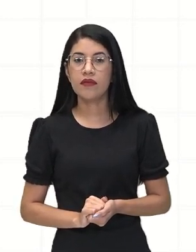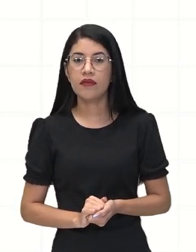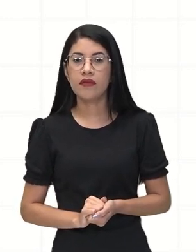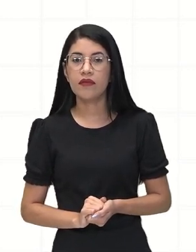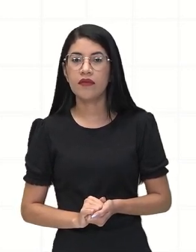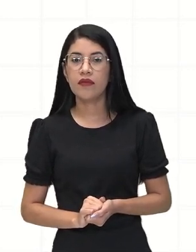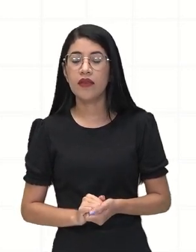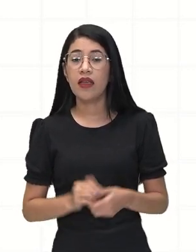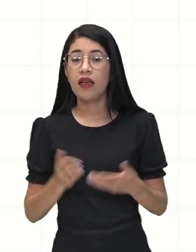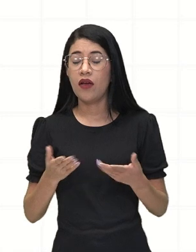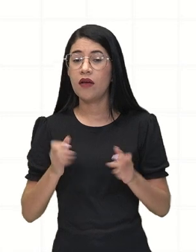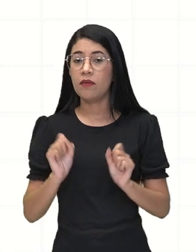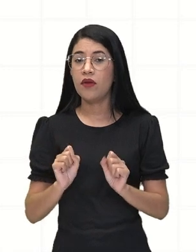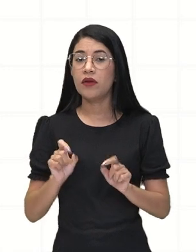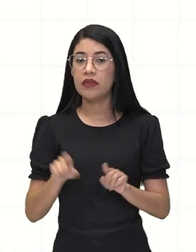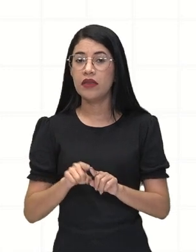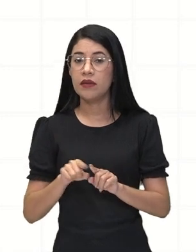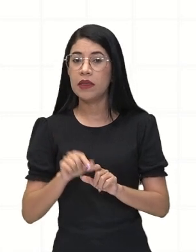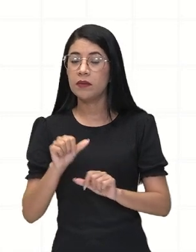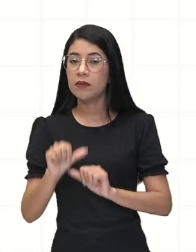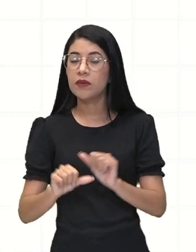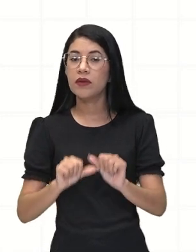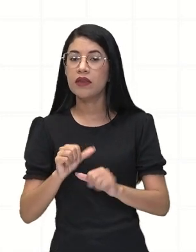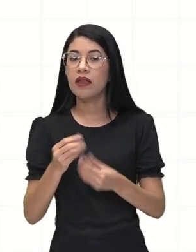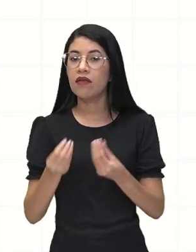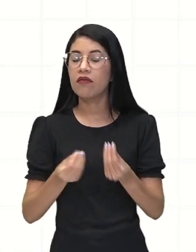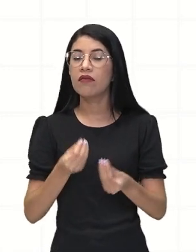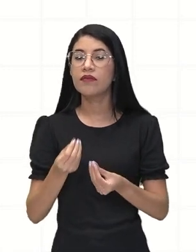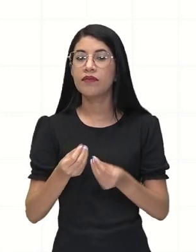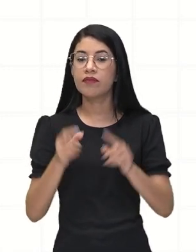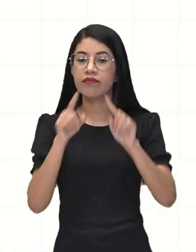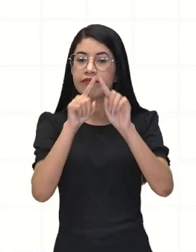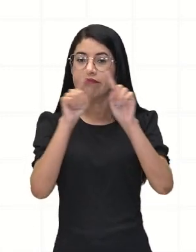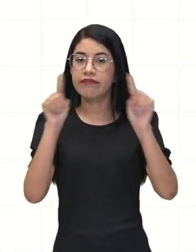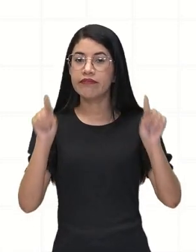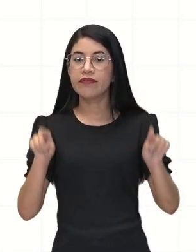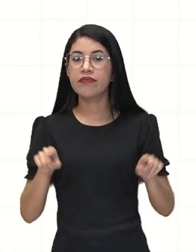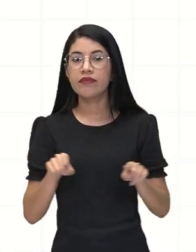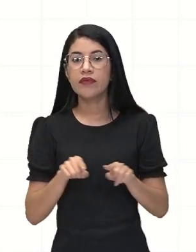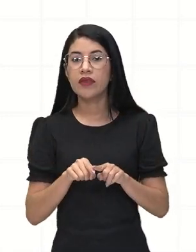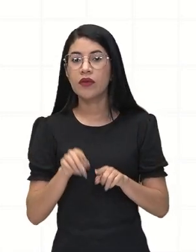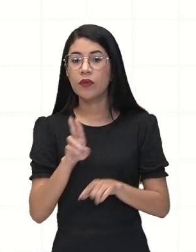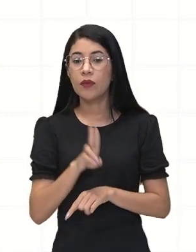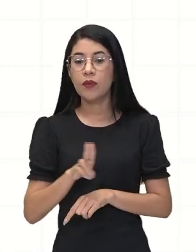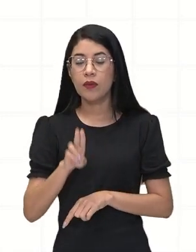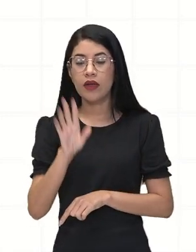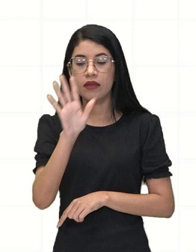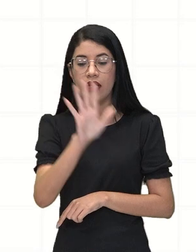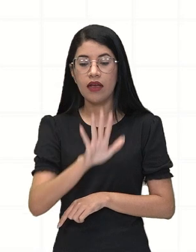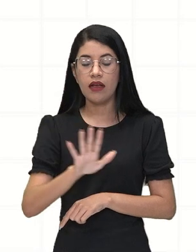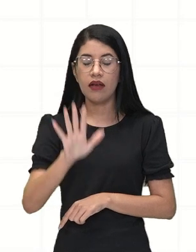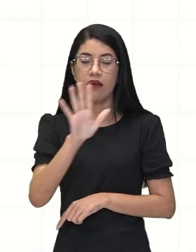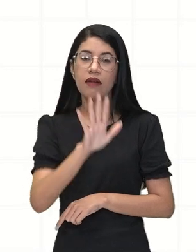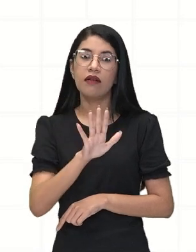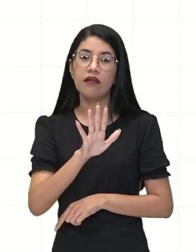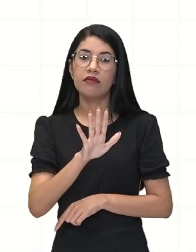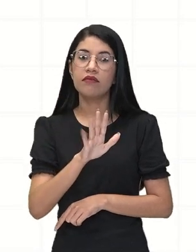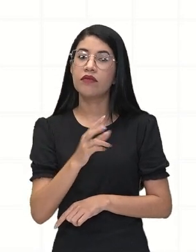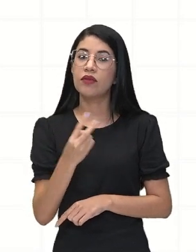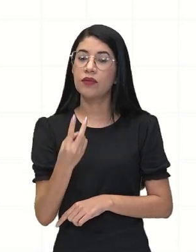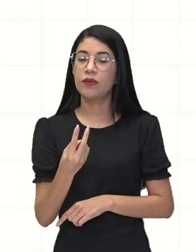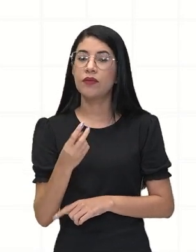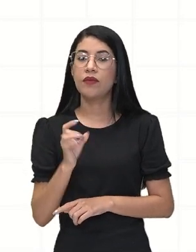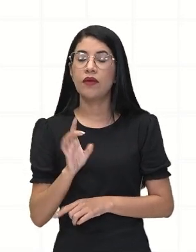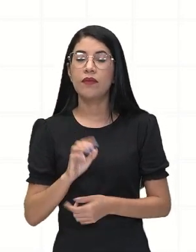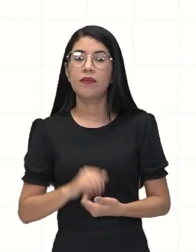posso reescrever esse retângulo, né, em apenas duas áreas. Por quê? Se eu imaginar que esse